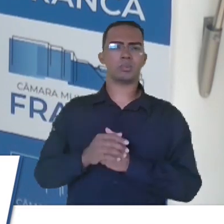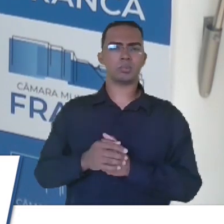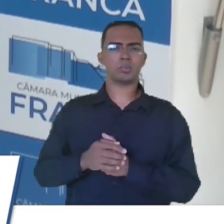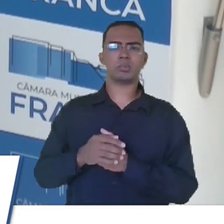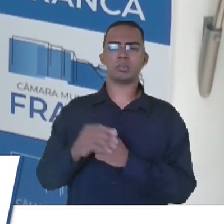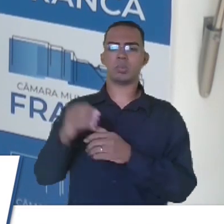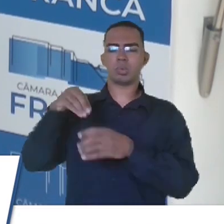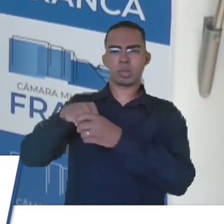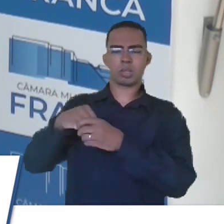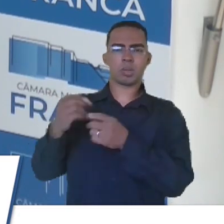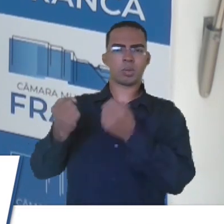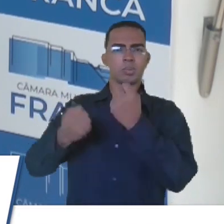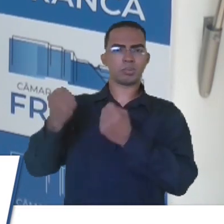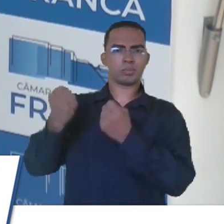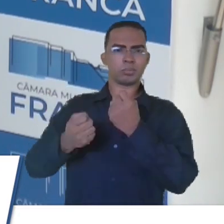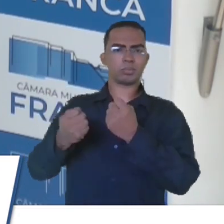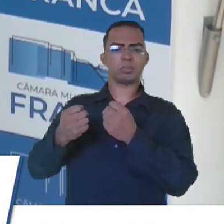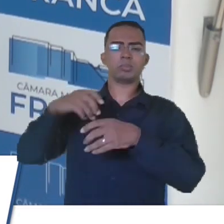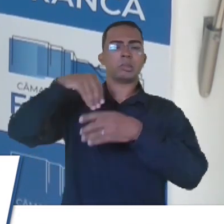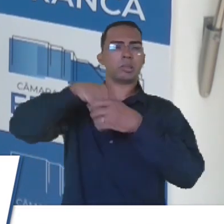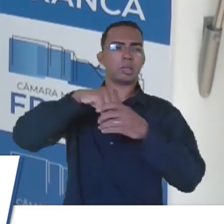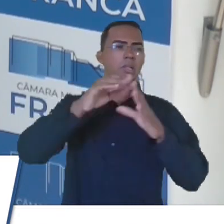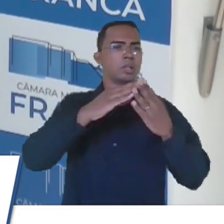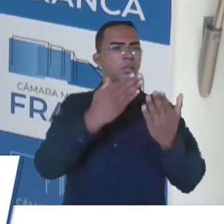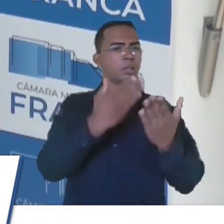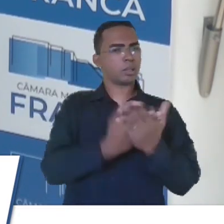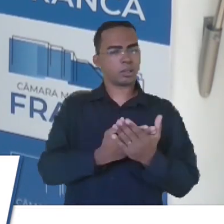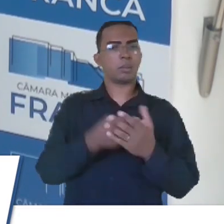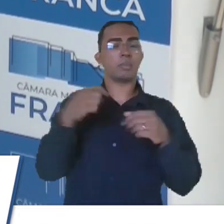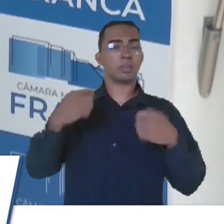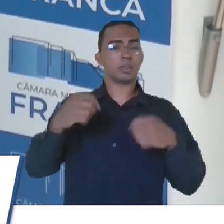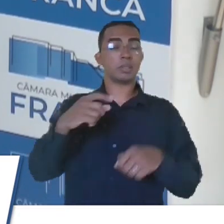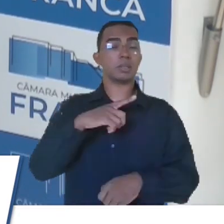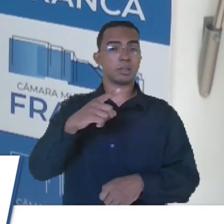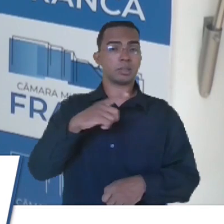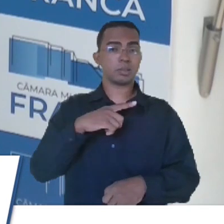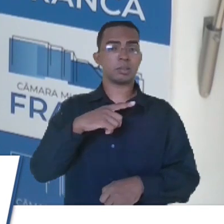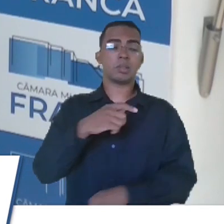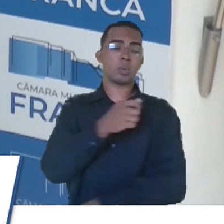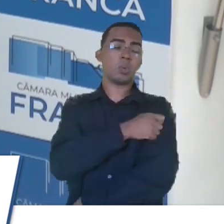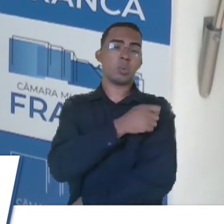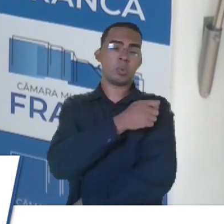trânsito dentro da escola, que deveria existir, que o aluno